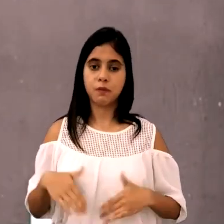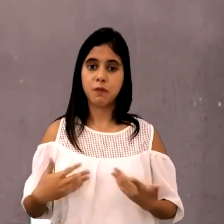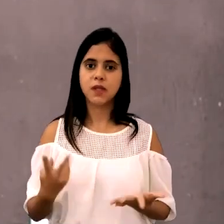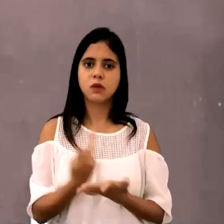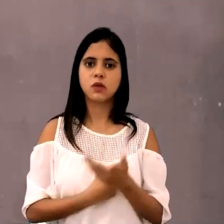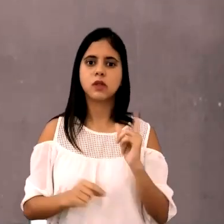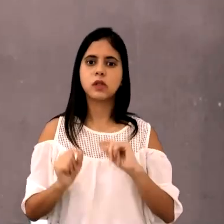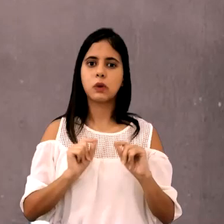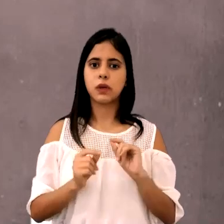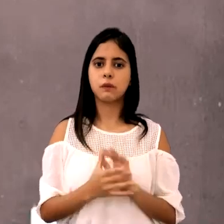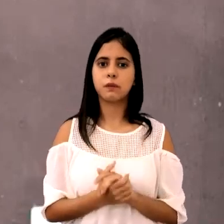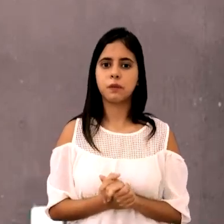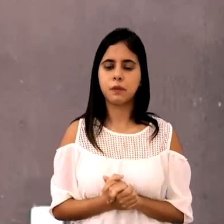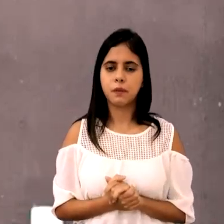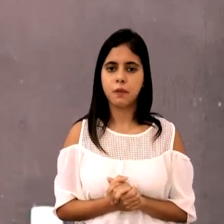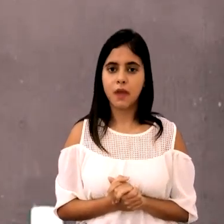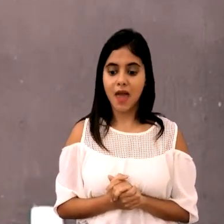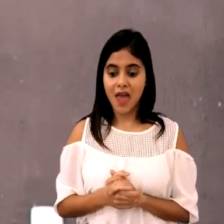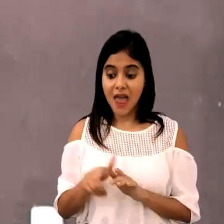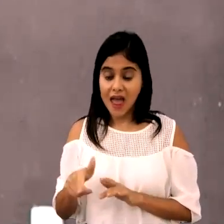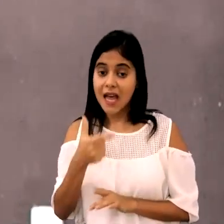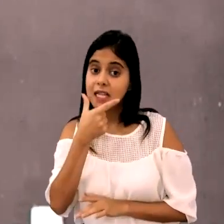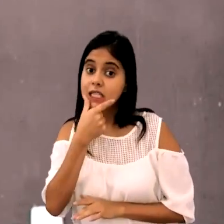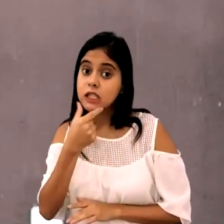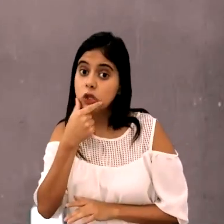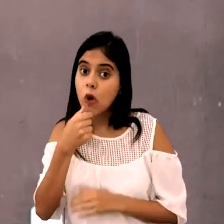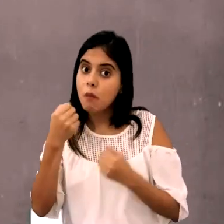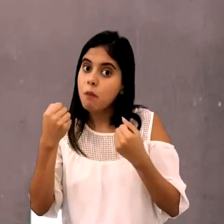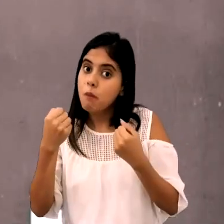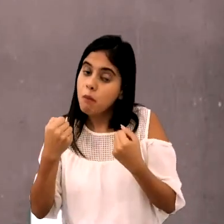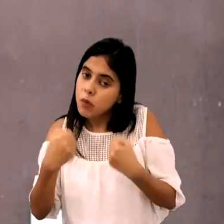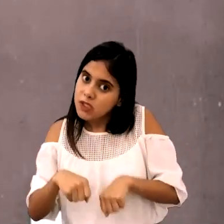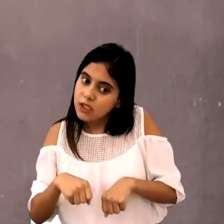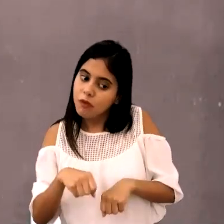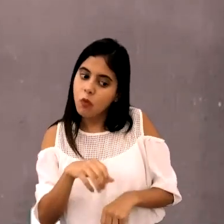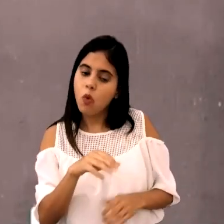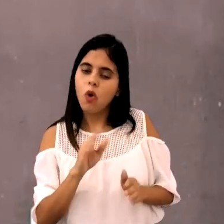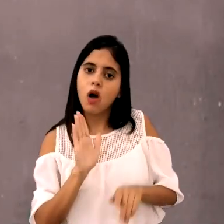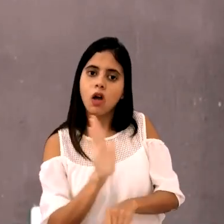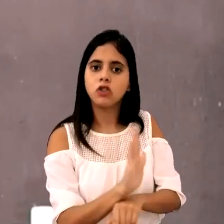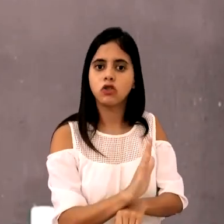O que acontece então é que esse parente poderia ser o resgatador de Ruth.